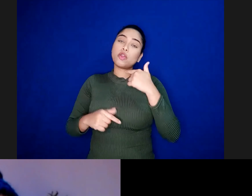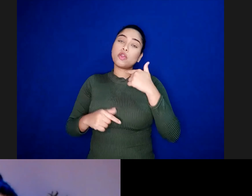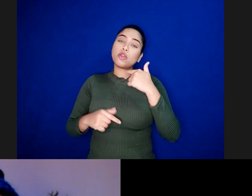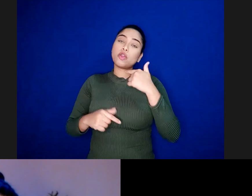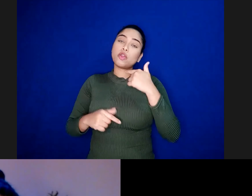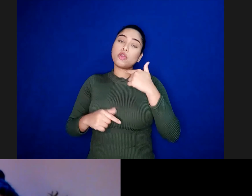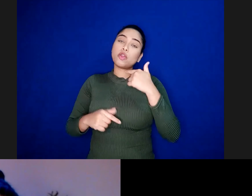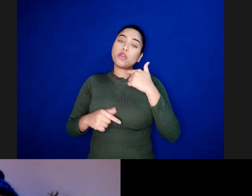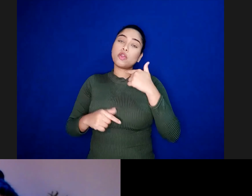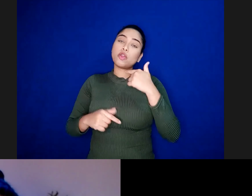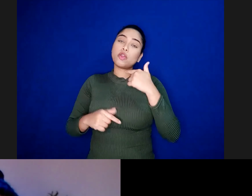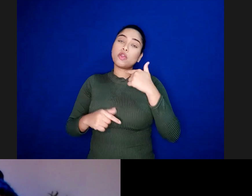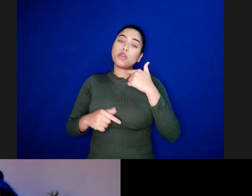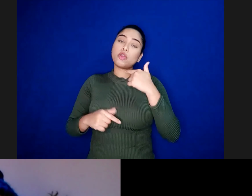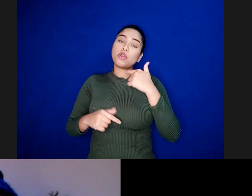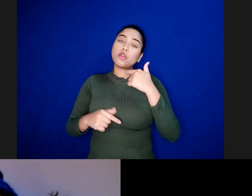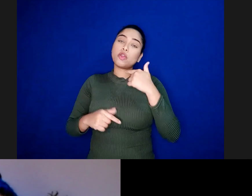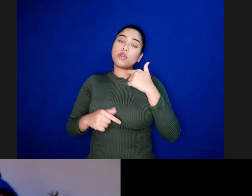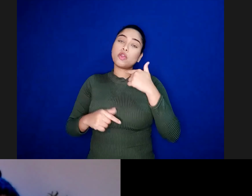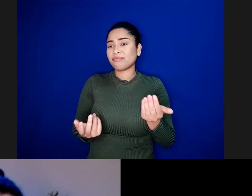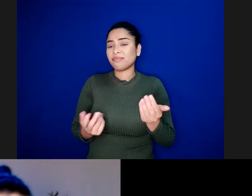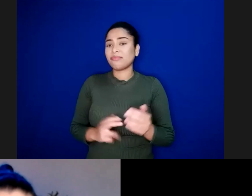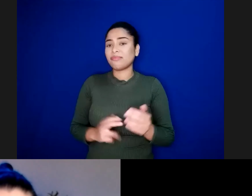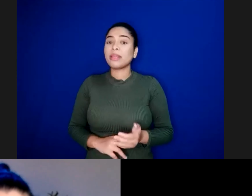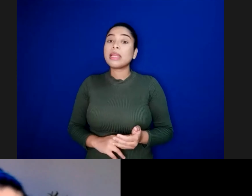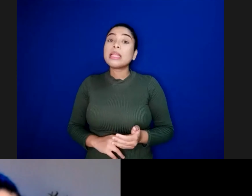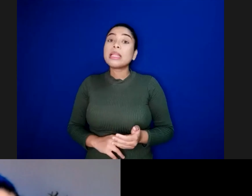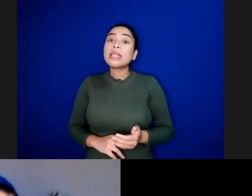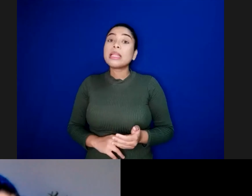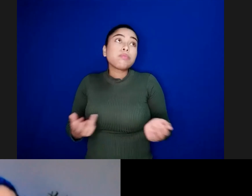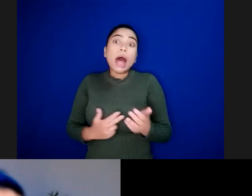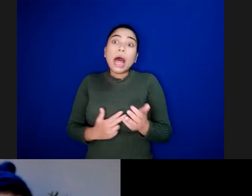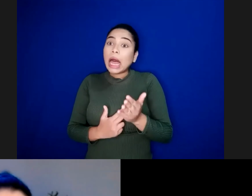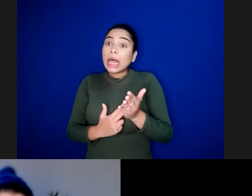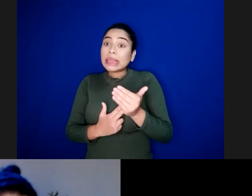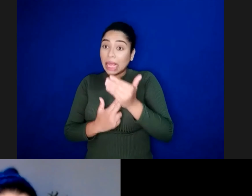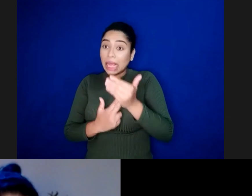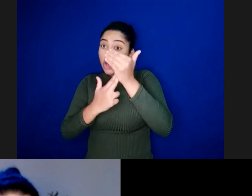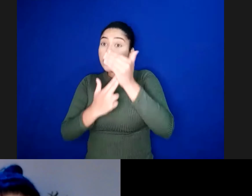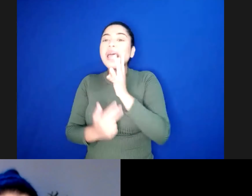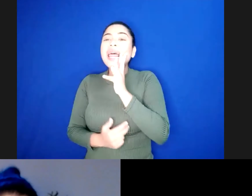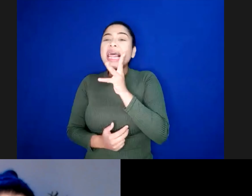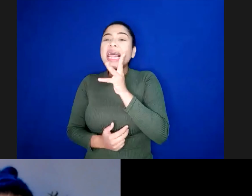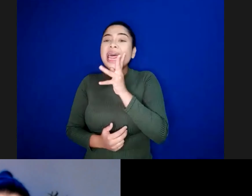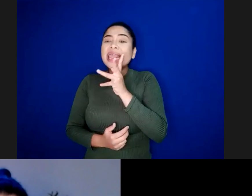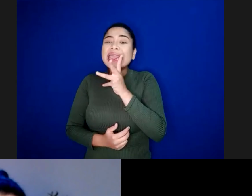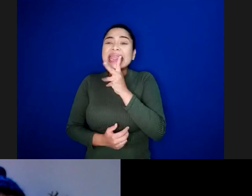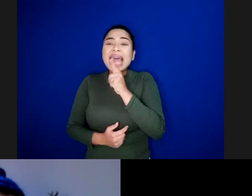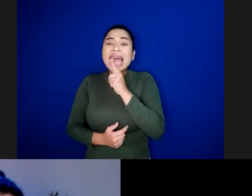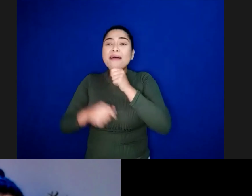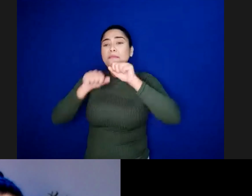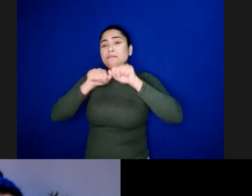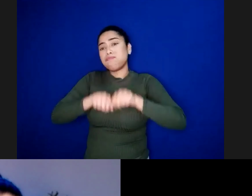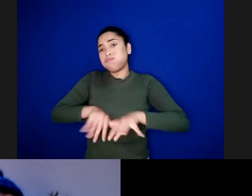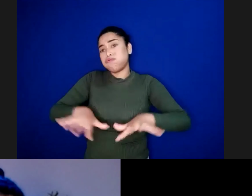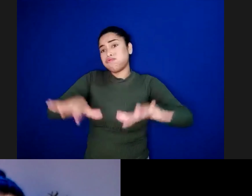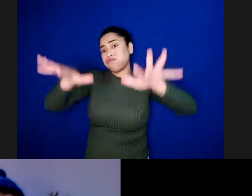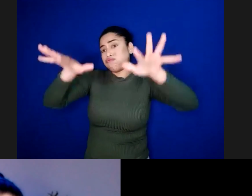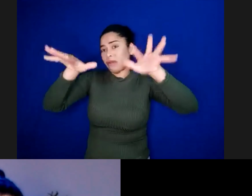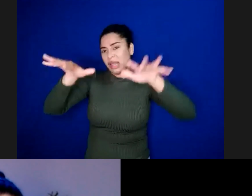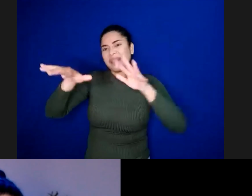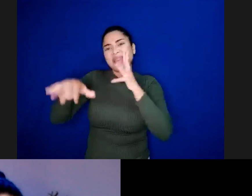que elas demoram para vamos dizer assim virar commodity né que elas demoram para que as pessoas consigam utilizar de uma